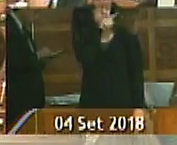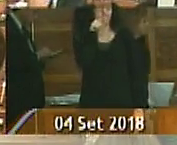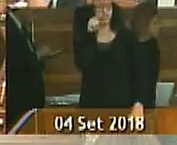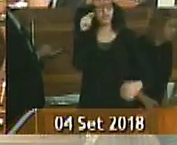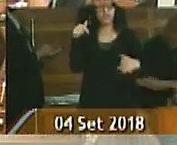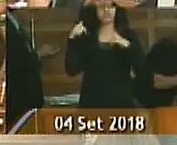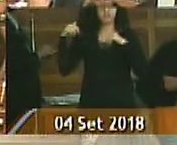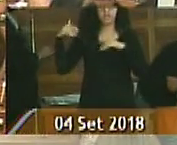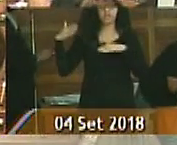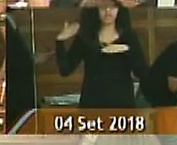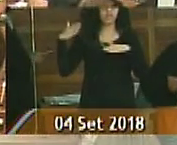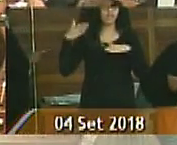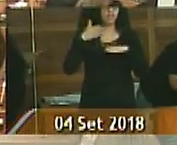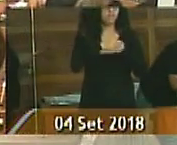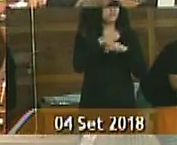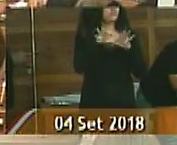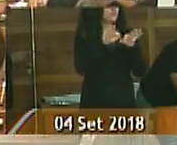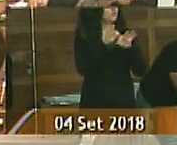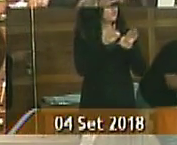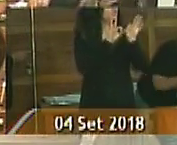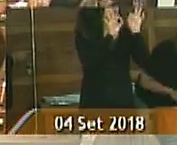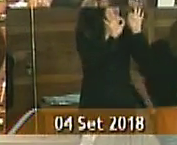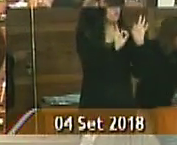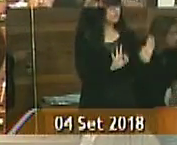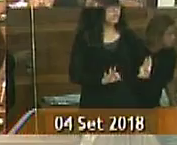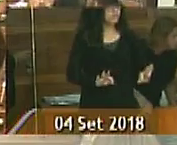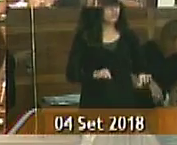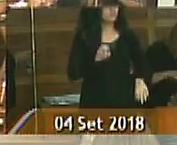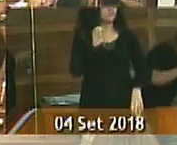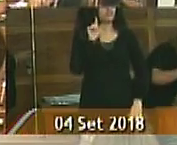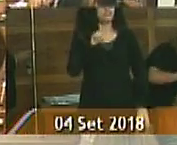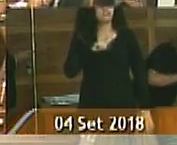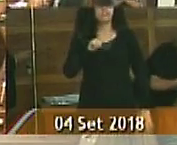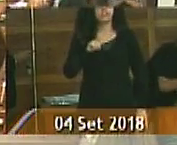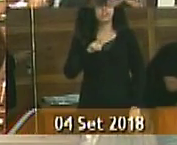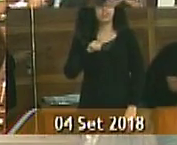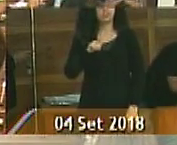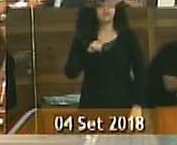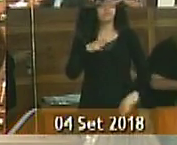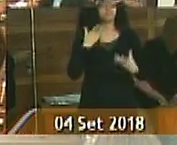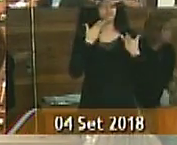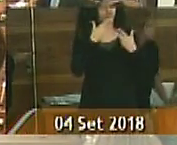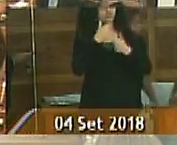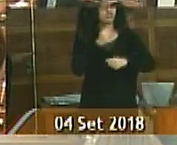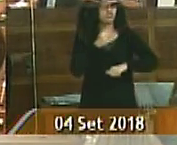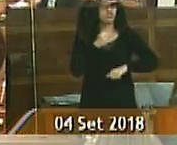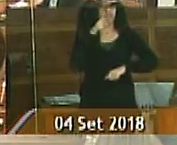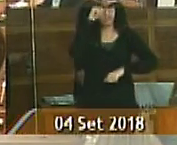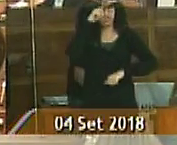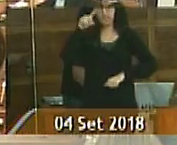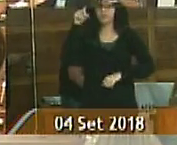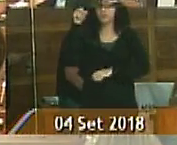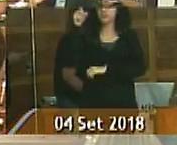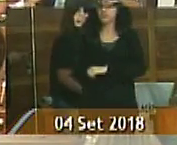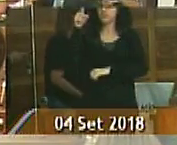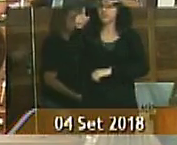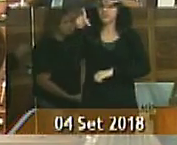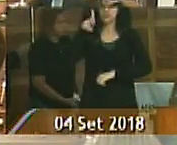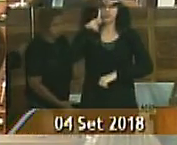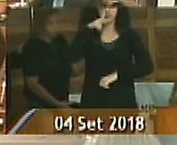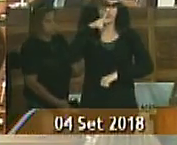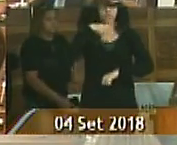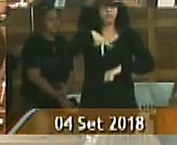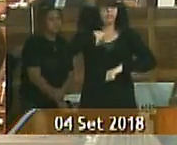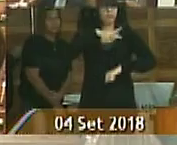percebi como são organizados. Isso é dentro da Semana da Pátria, nos mostra exatamente ato de